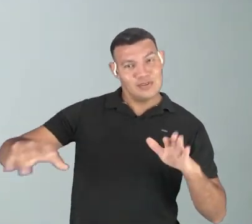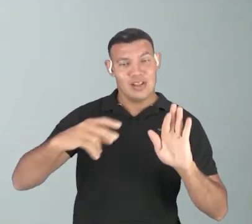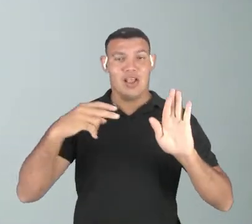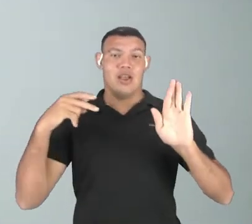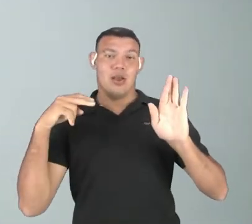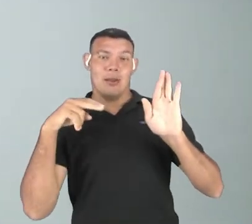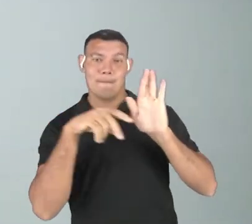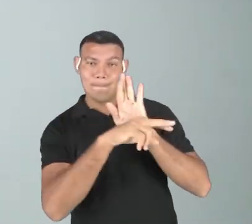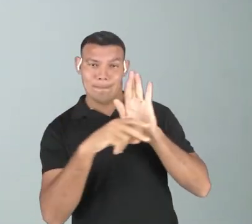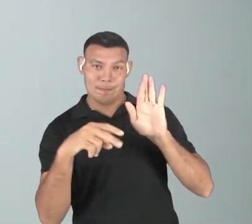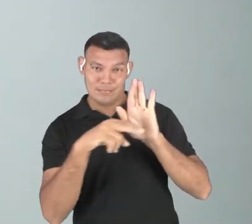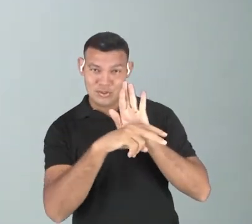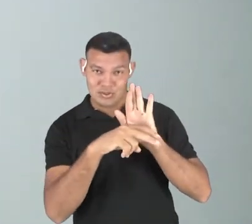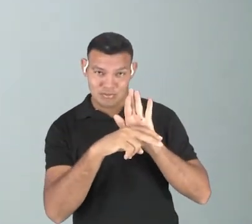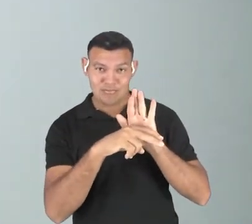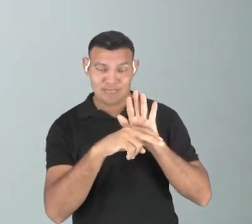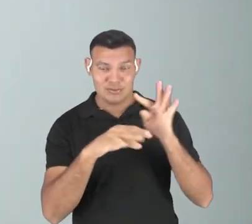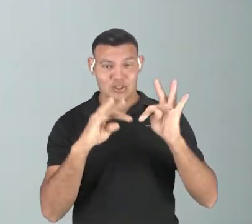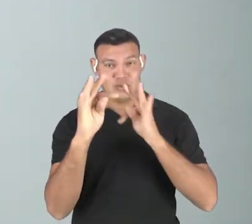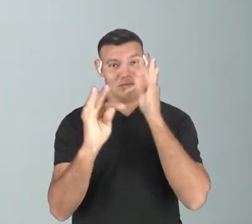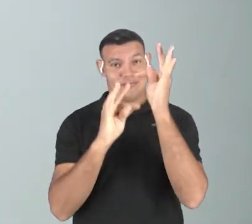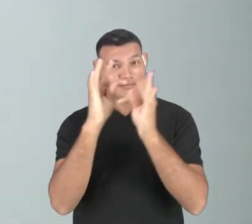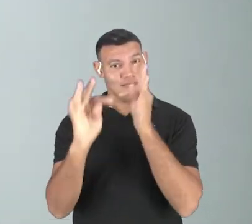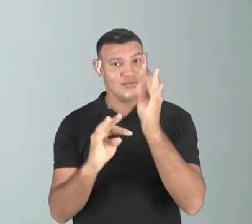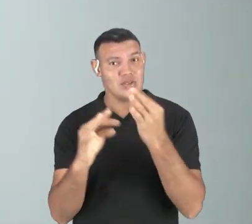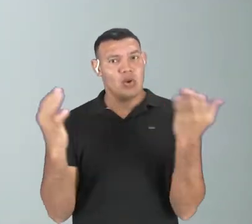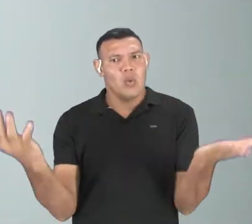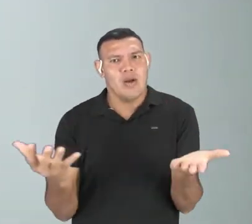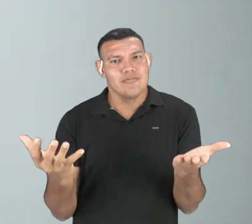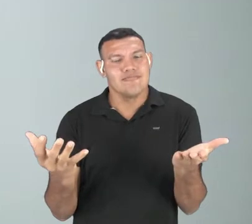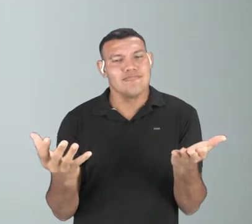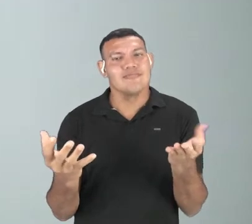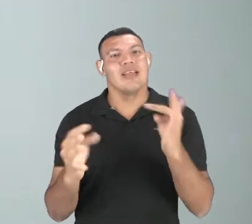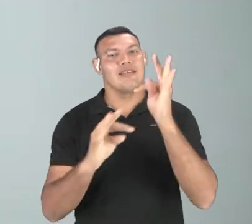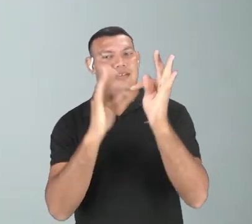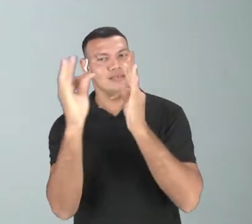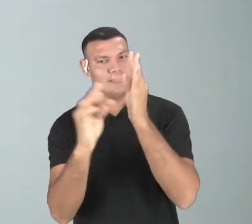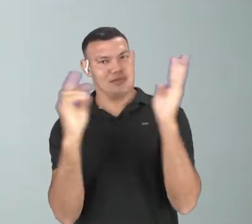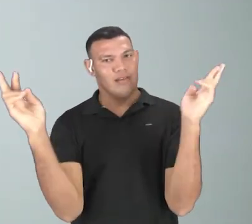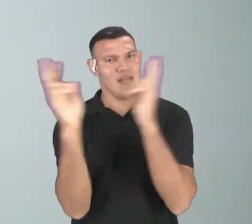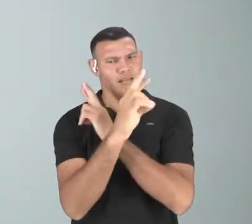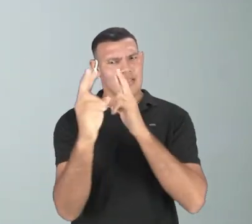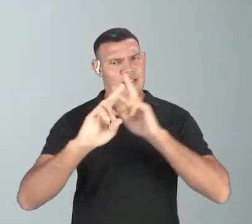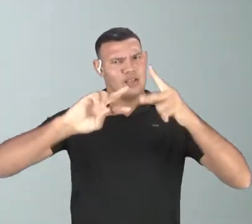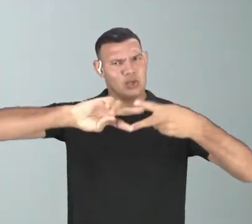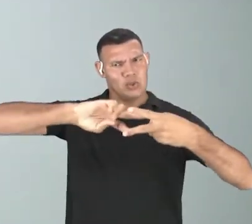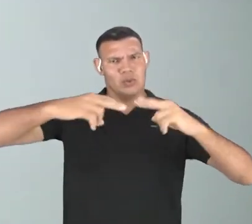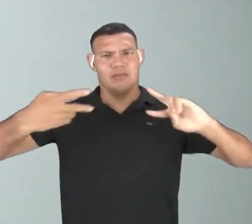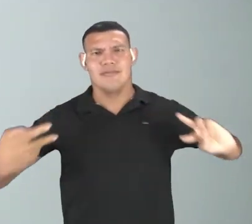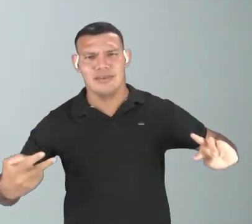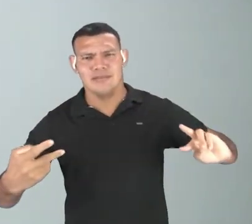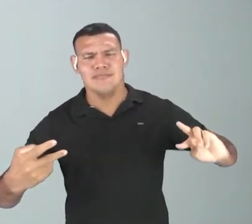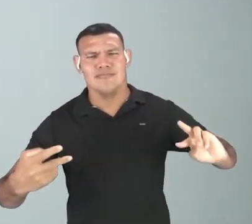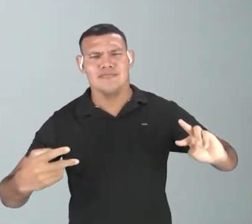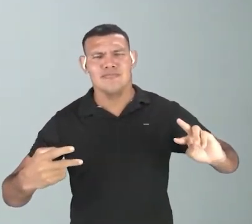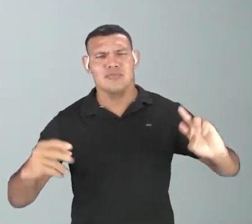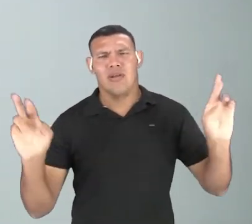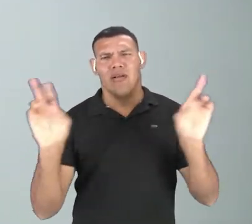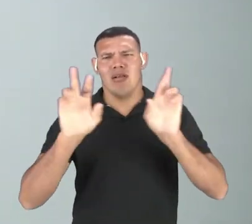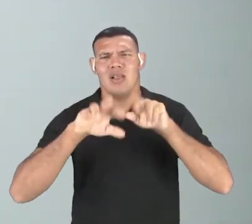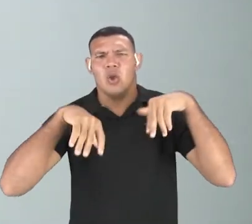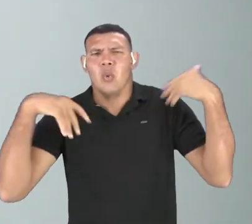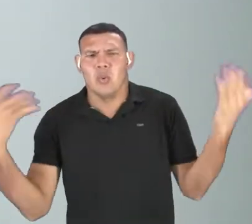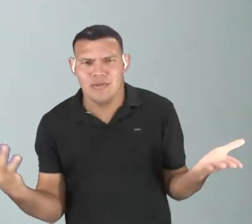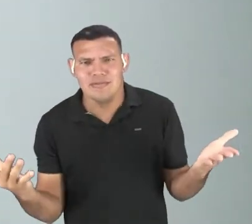voltada hoje com tema tecnologias relacionadas ao DNA mas o que te ver isso Professor vocês Já assistiram